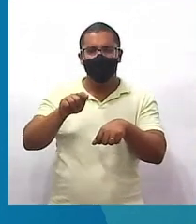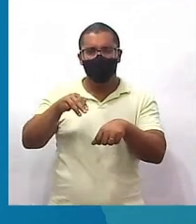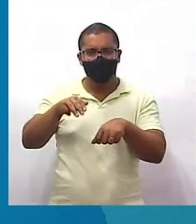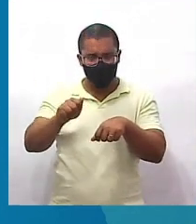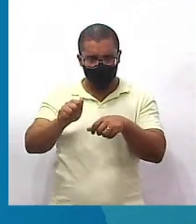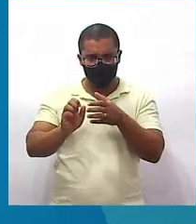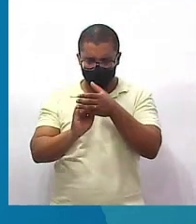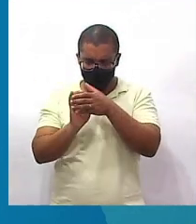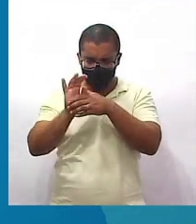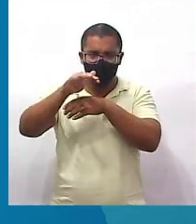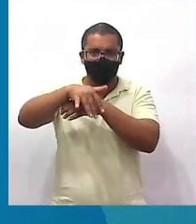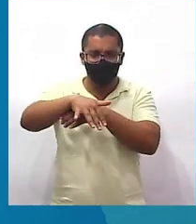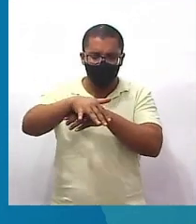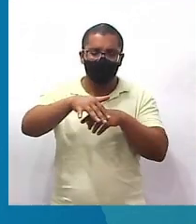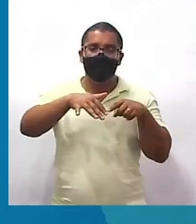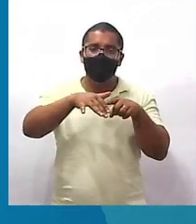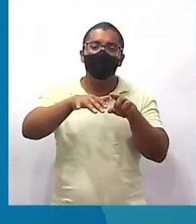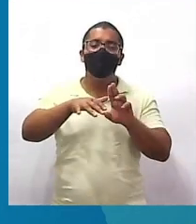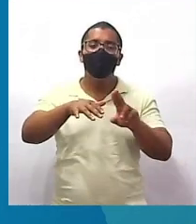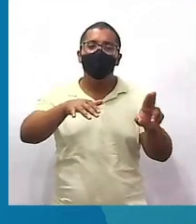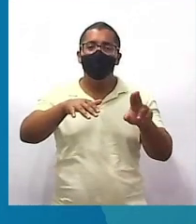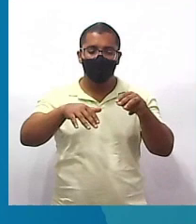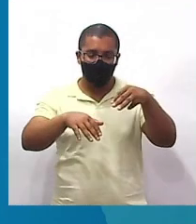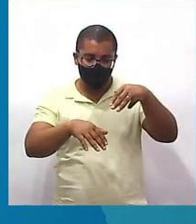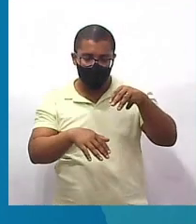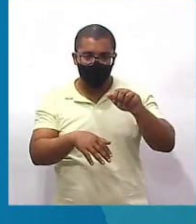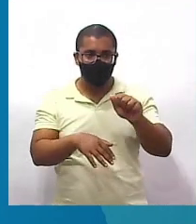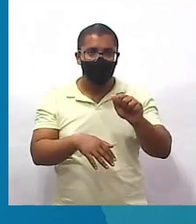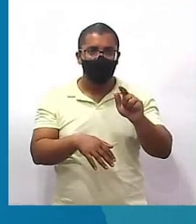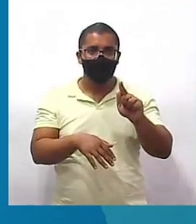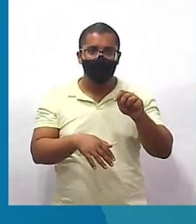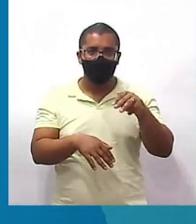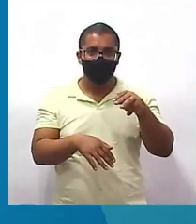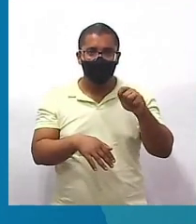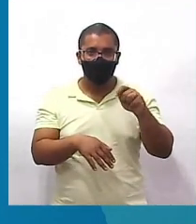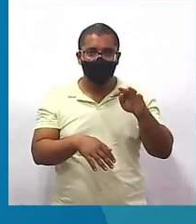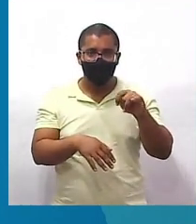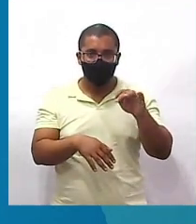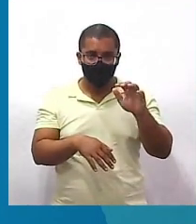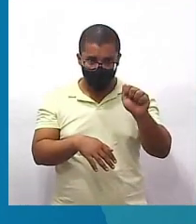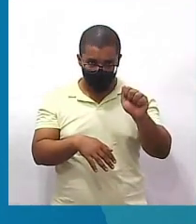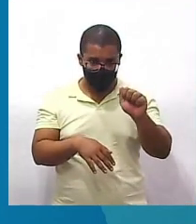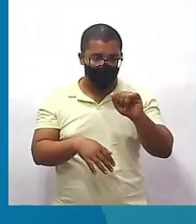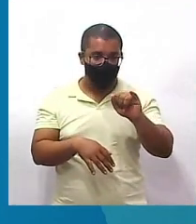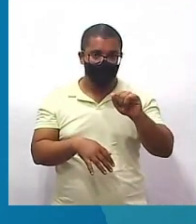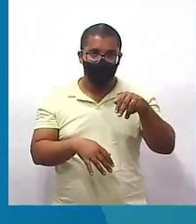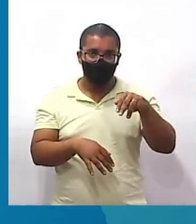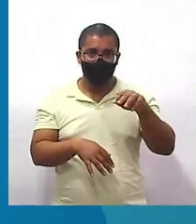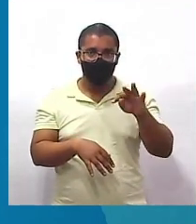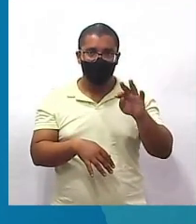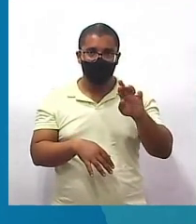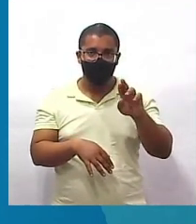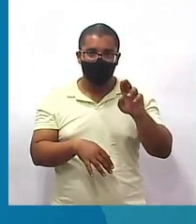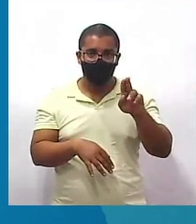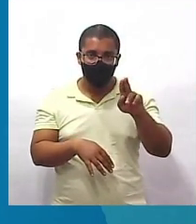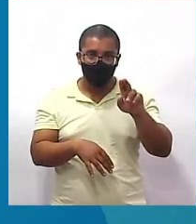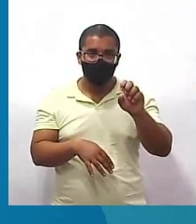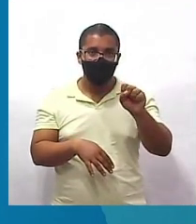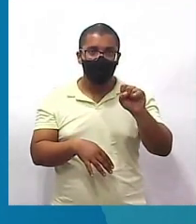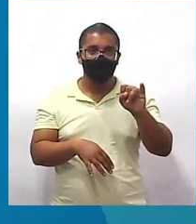ela é chamado de magmática intrusiva. Por quê? Ela se resfriou